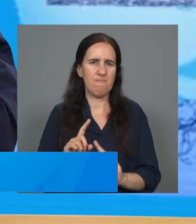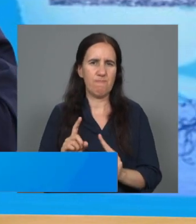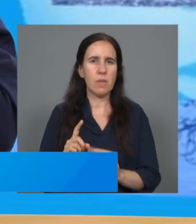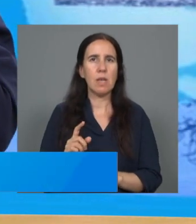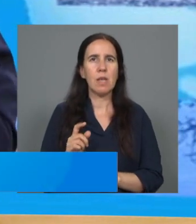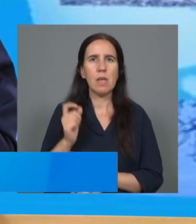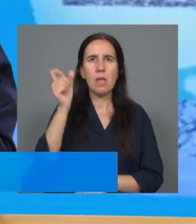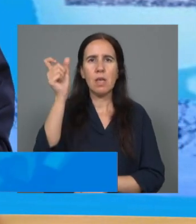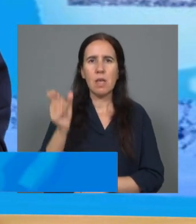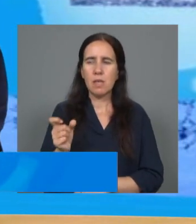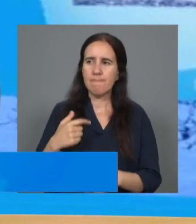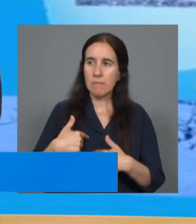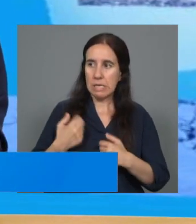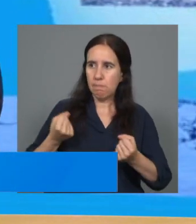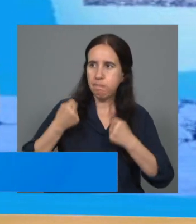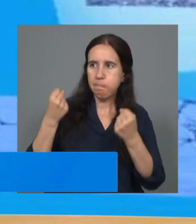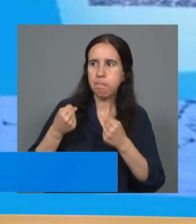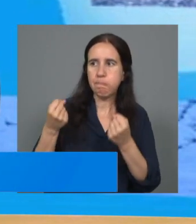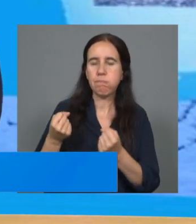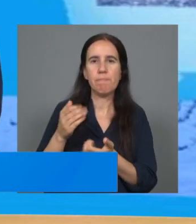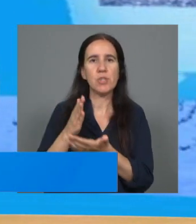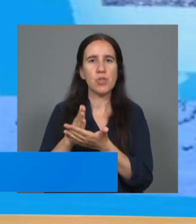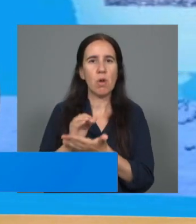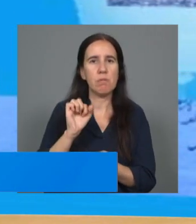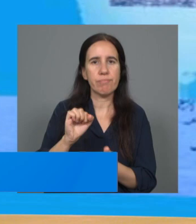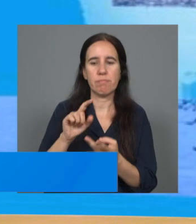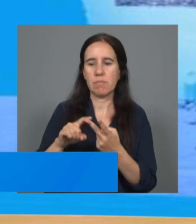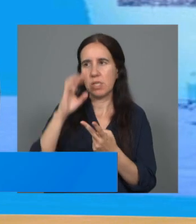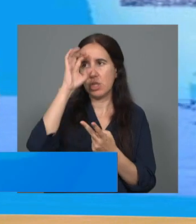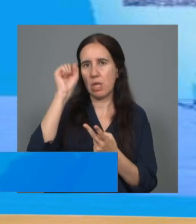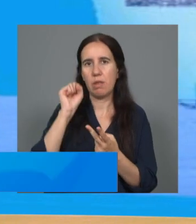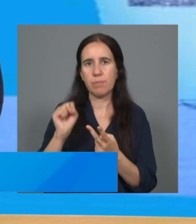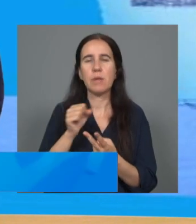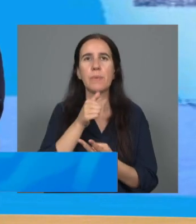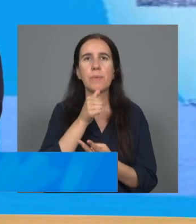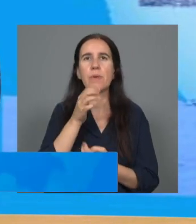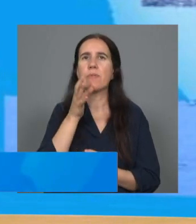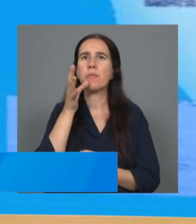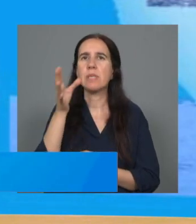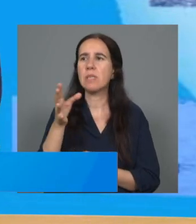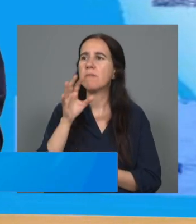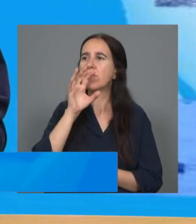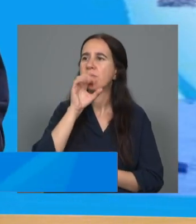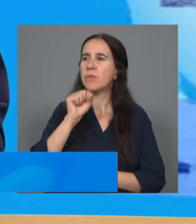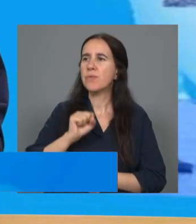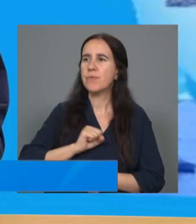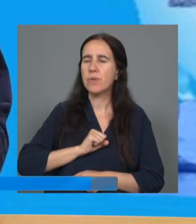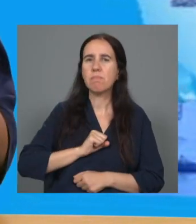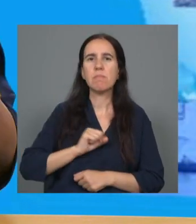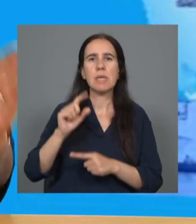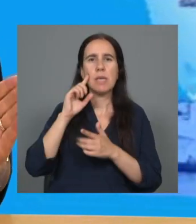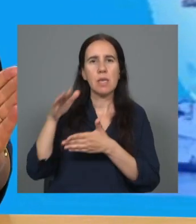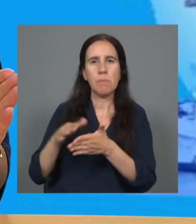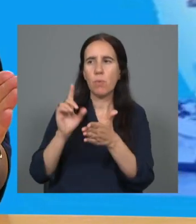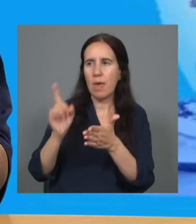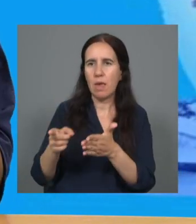sente impotente perante a escola e perante o Estado para dizer o meu filho segue este caminho e